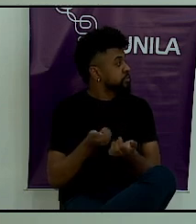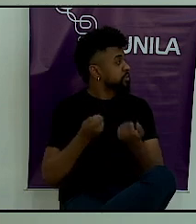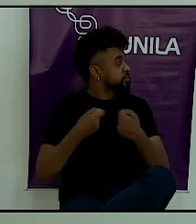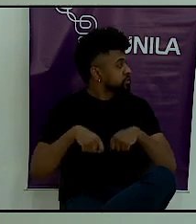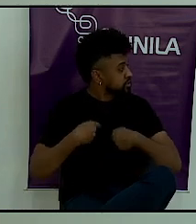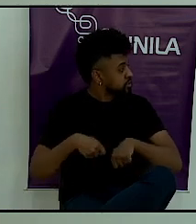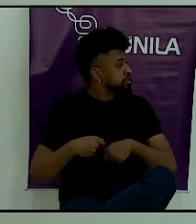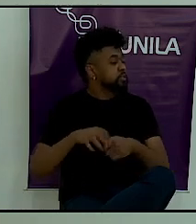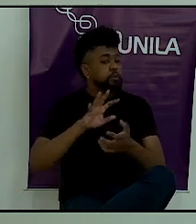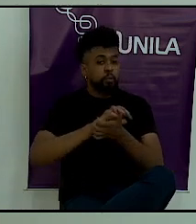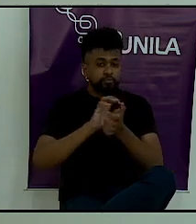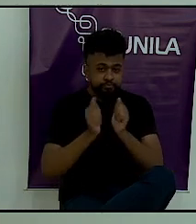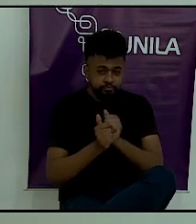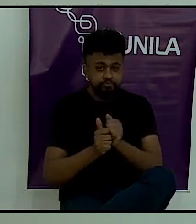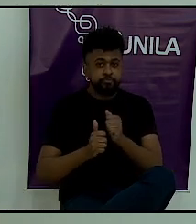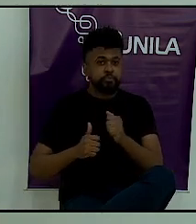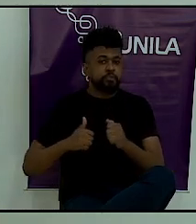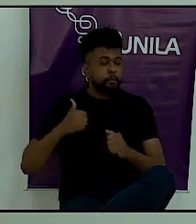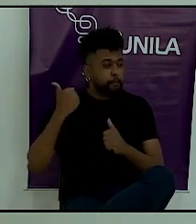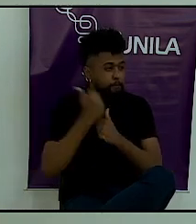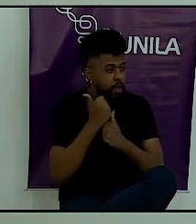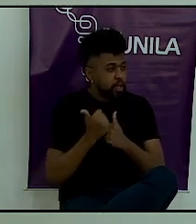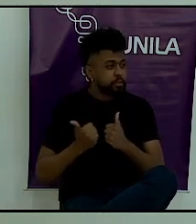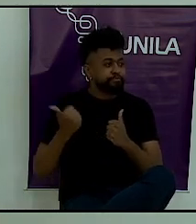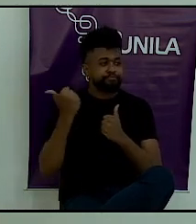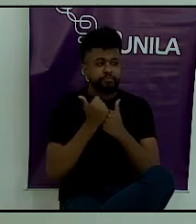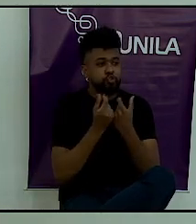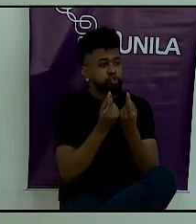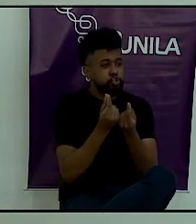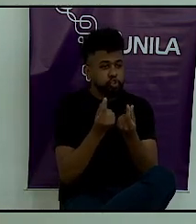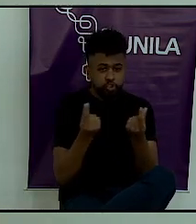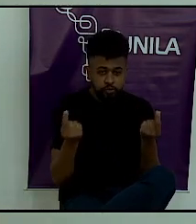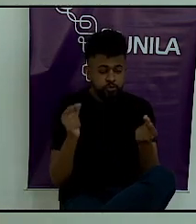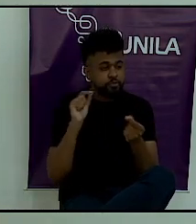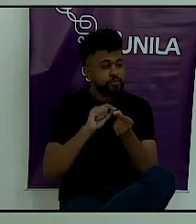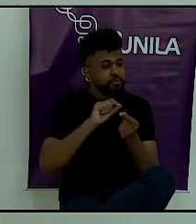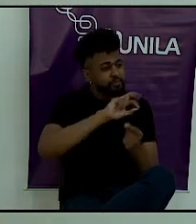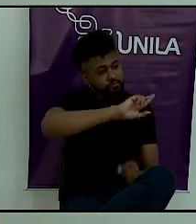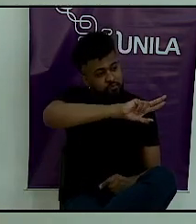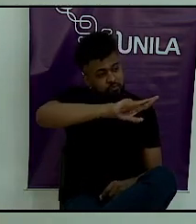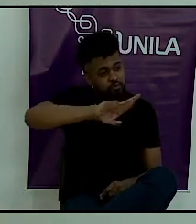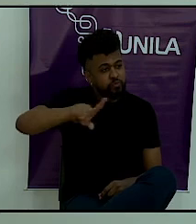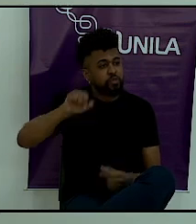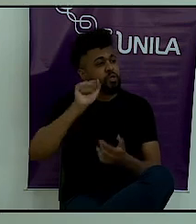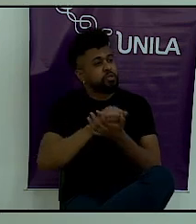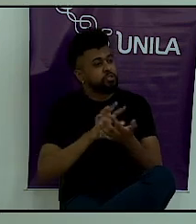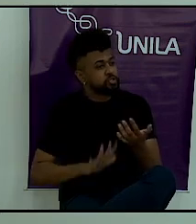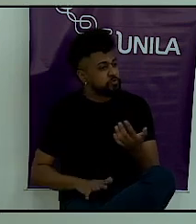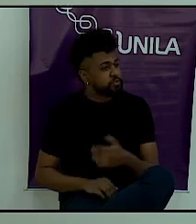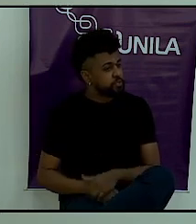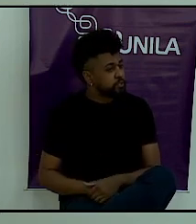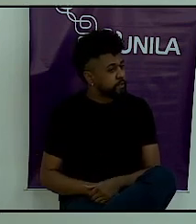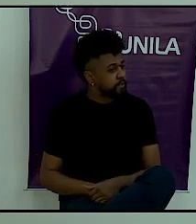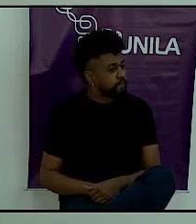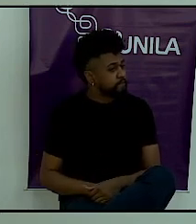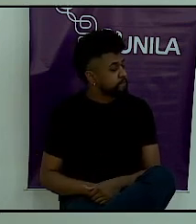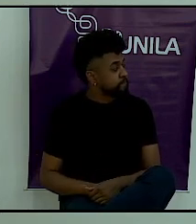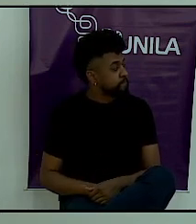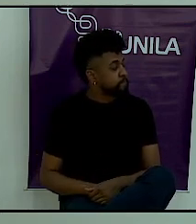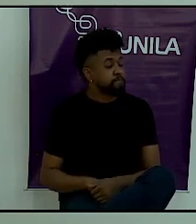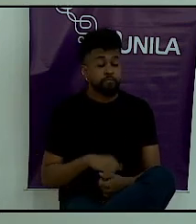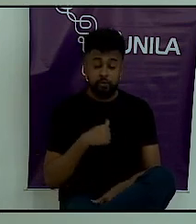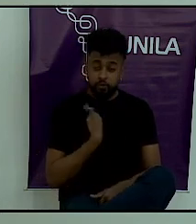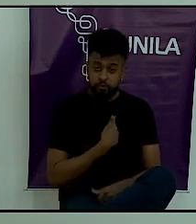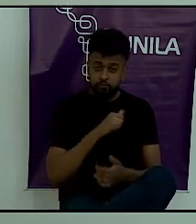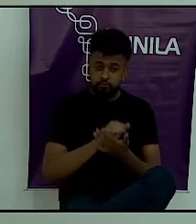necessário um montante de orçamento para a realização de uma série de atividades. O nosso, então, vocês vão ver